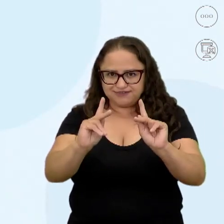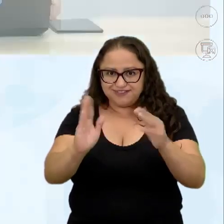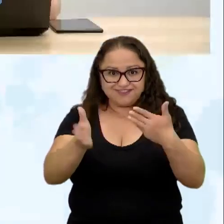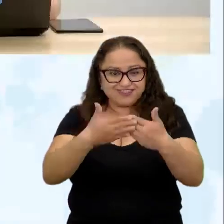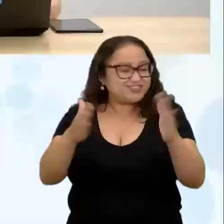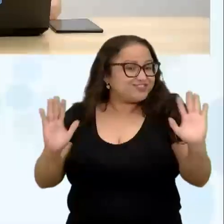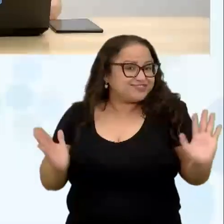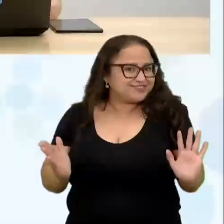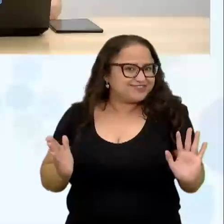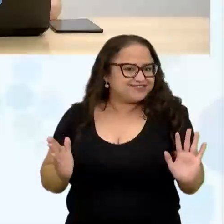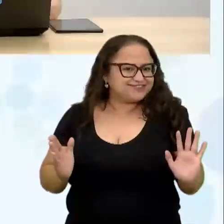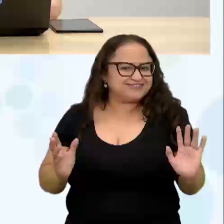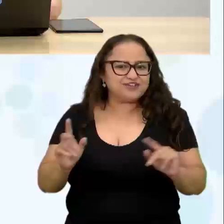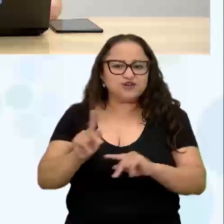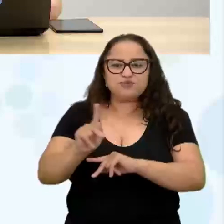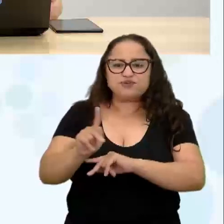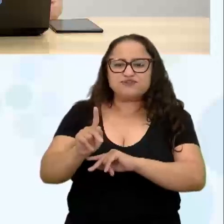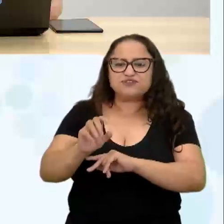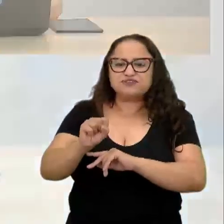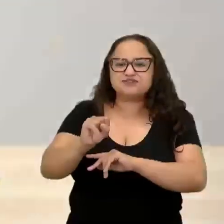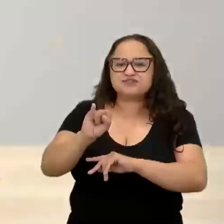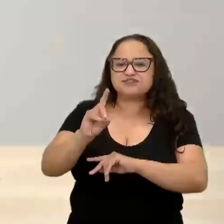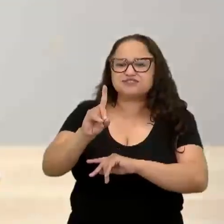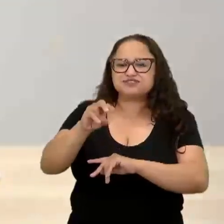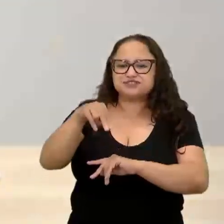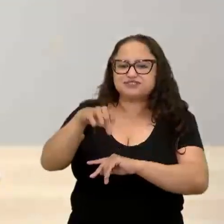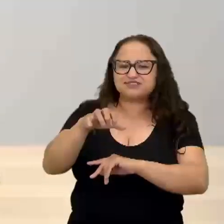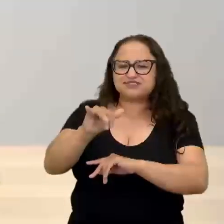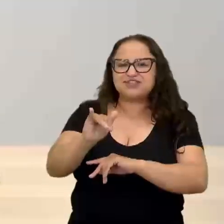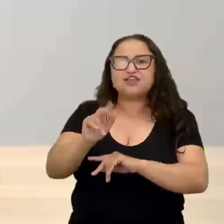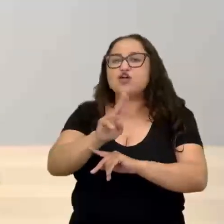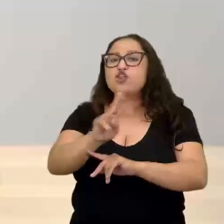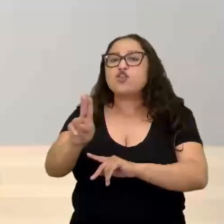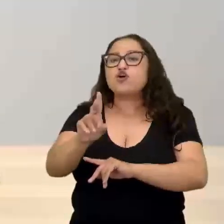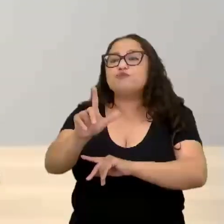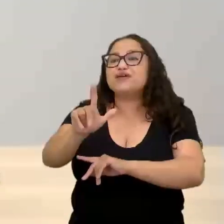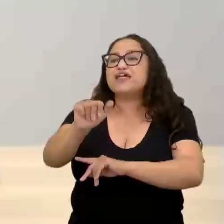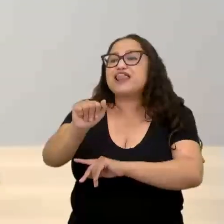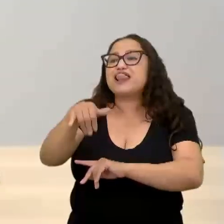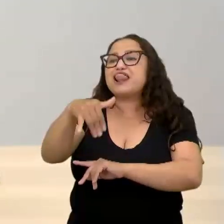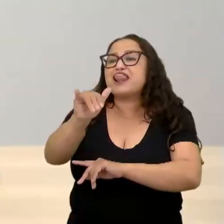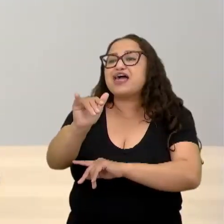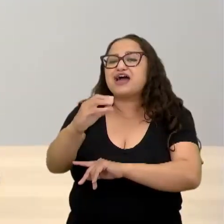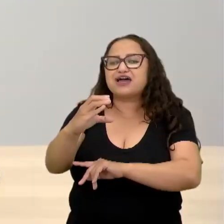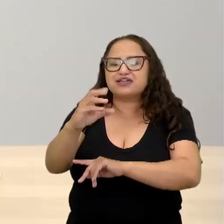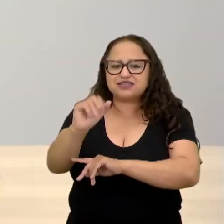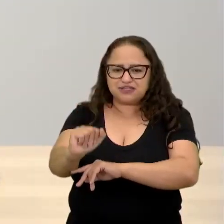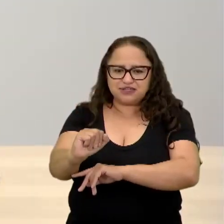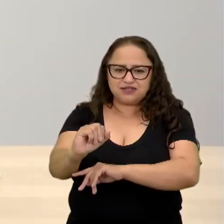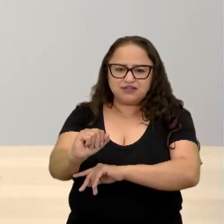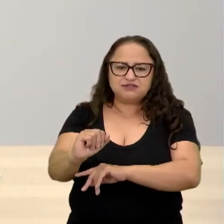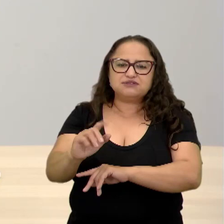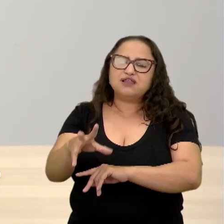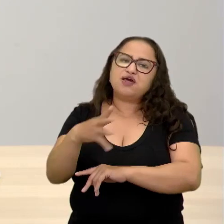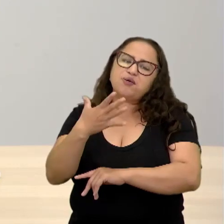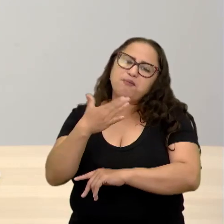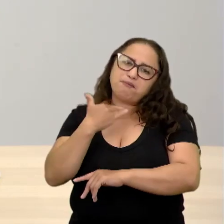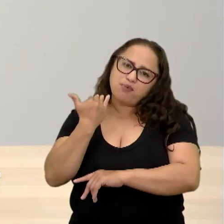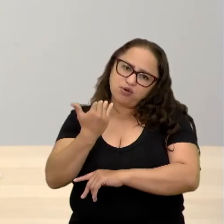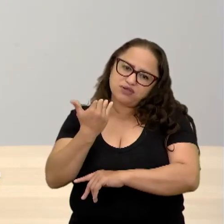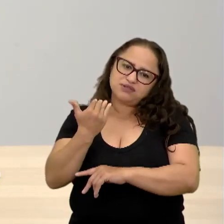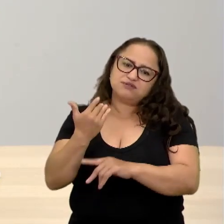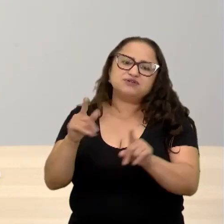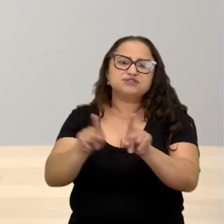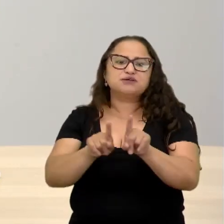mesmo, fechamos, né? O Procídney, só relembrando da cachorra, que é a Laika, A Laika, isso. Que ela, né, infelizmente, ela morreu. Isso. E o